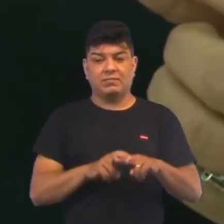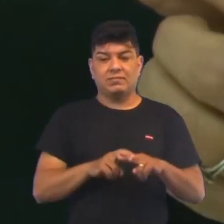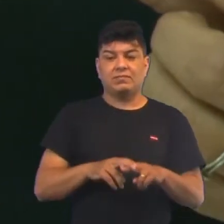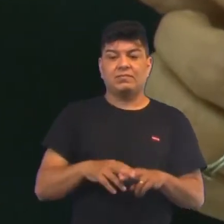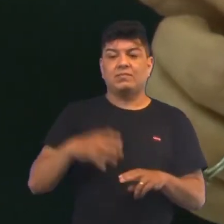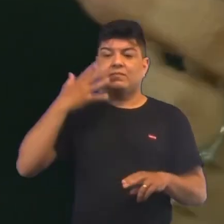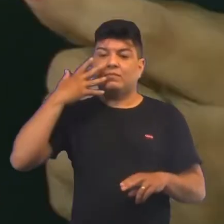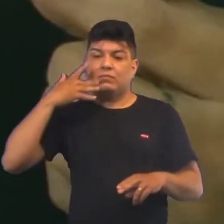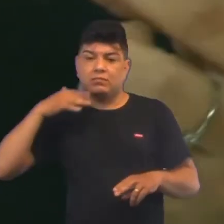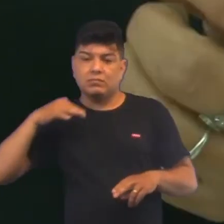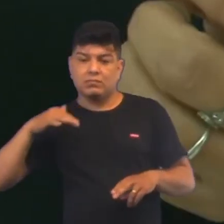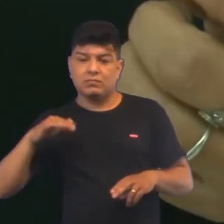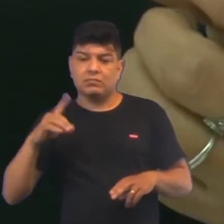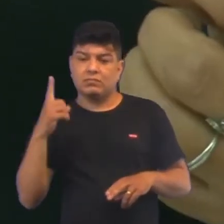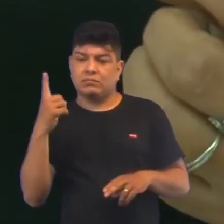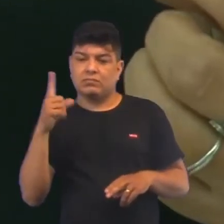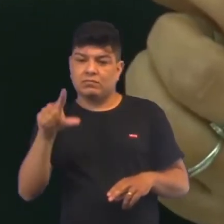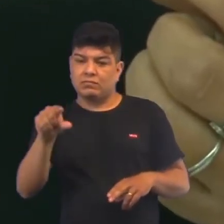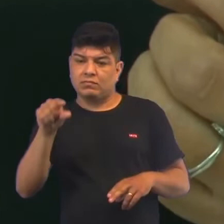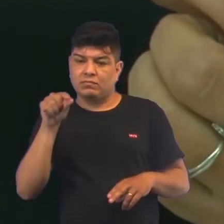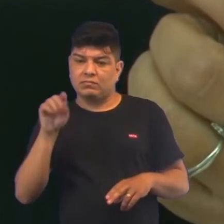crianças escolheu como sobremesa